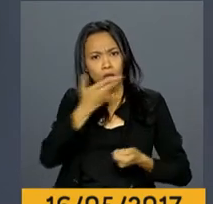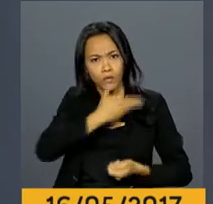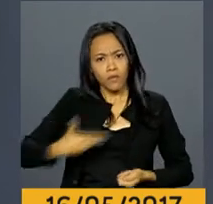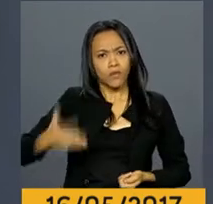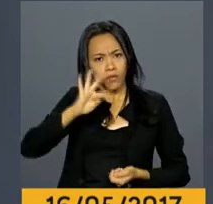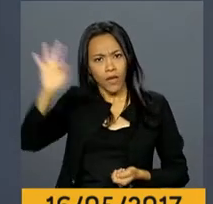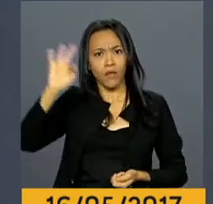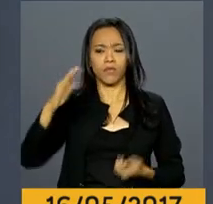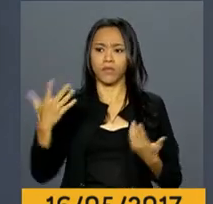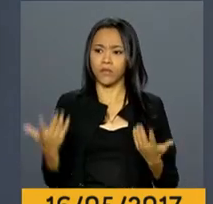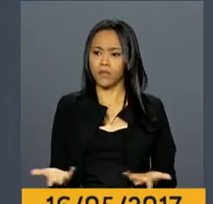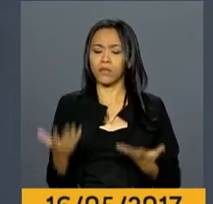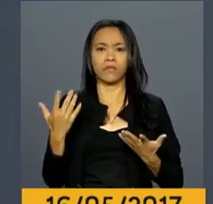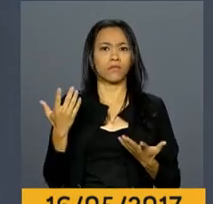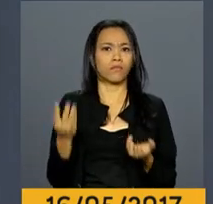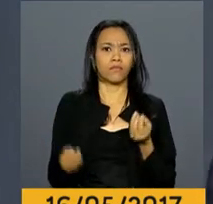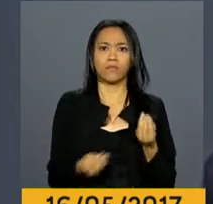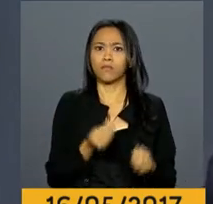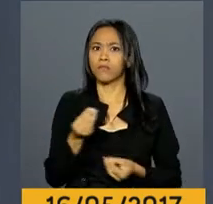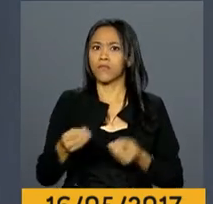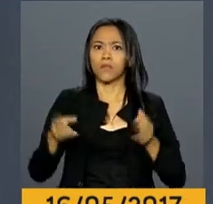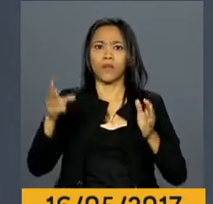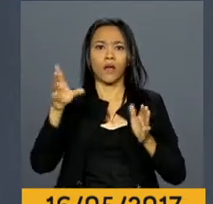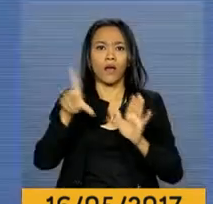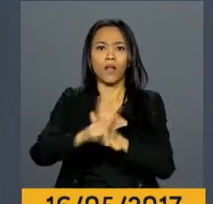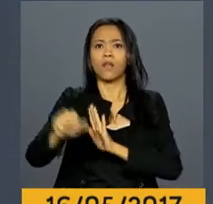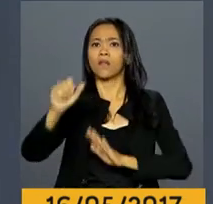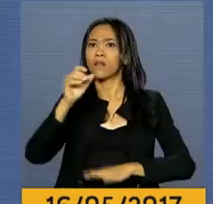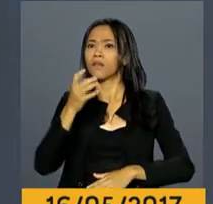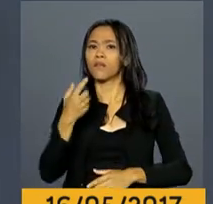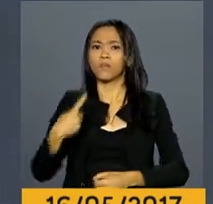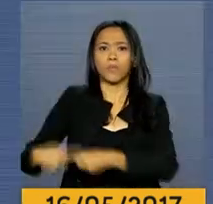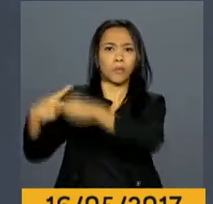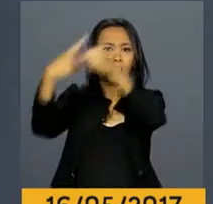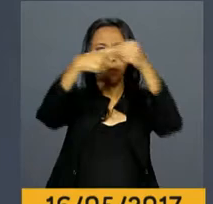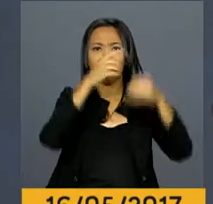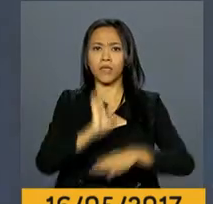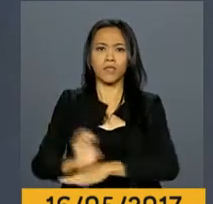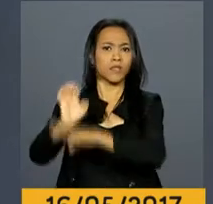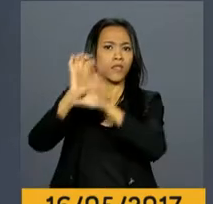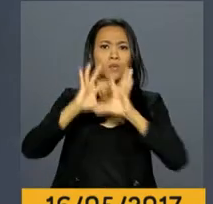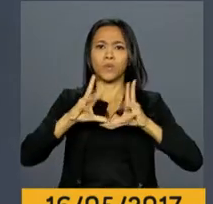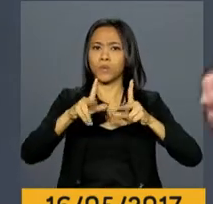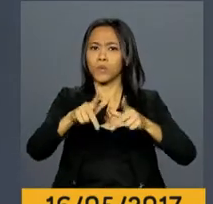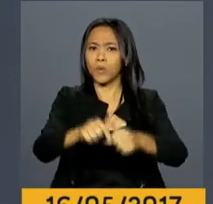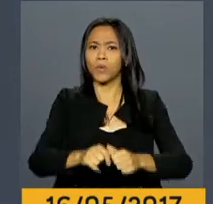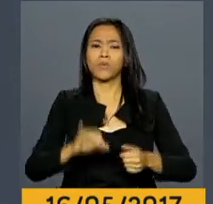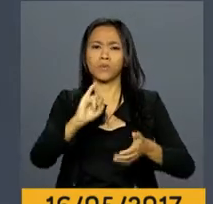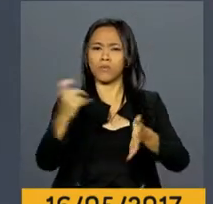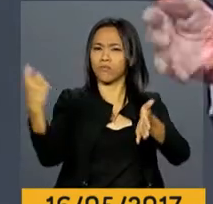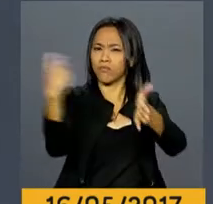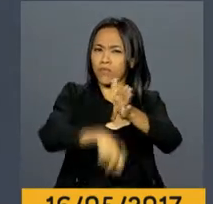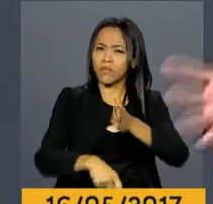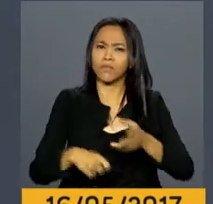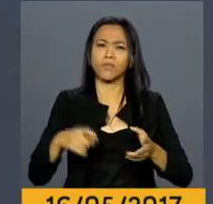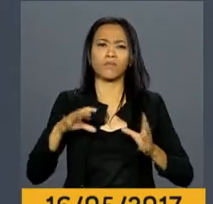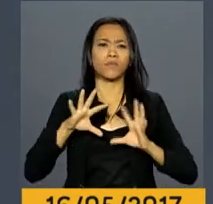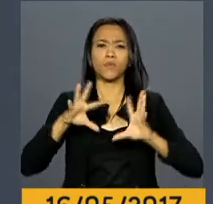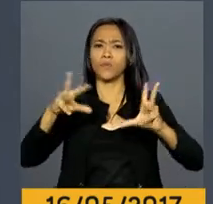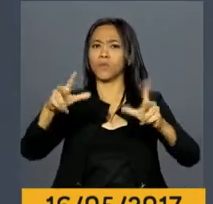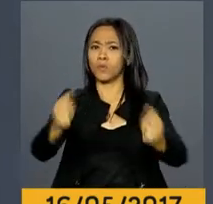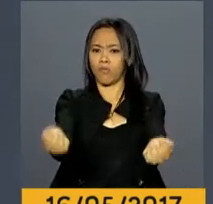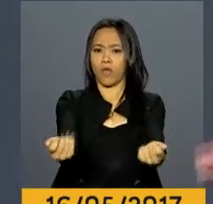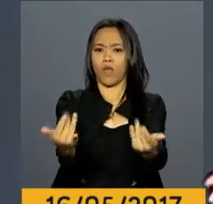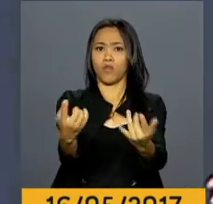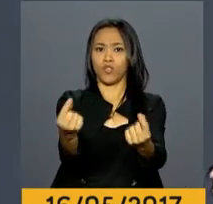ordem jurídica nacional acaba conduzindo os tributos, os recursos, todos para a